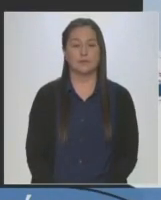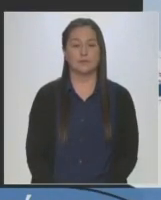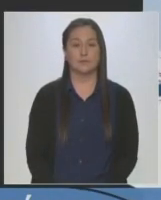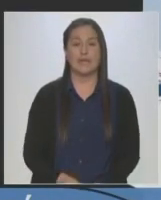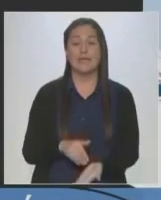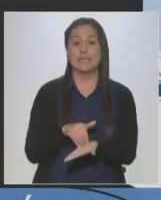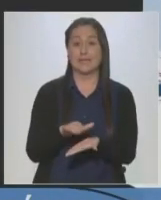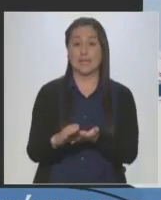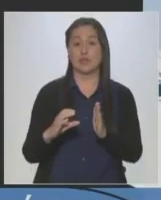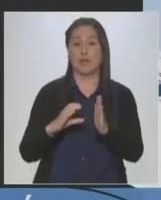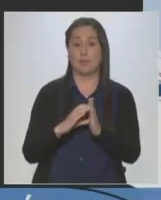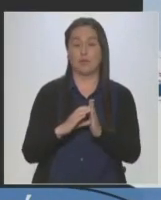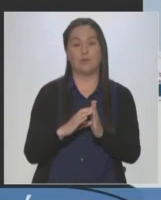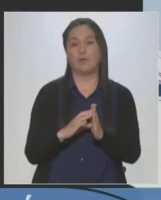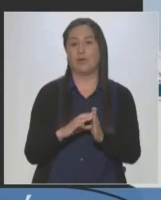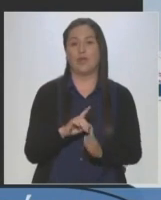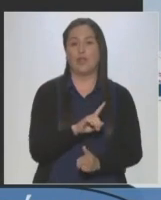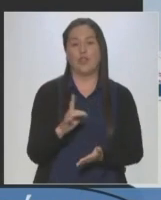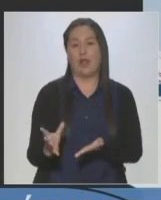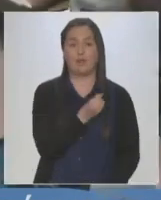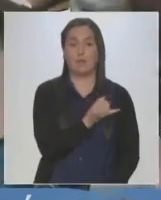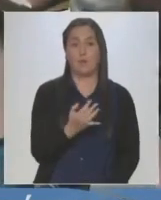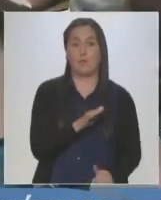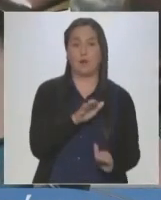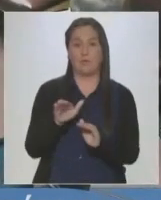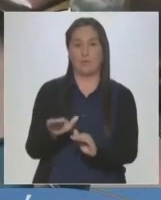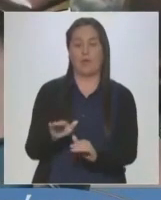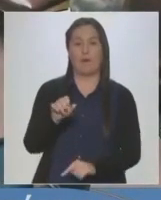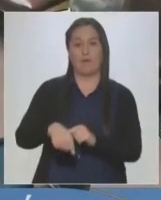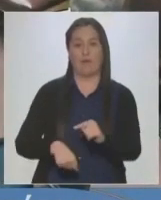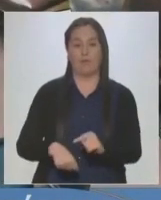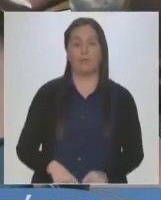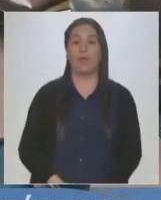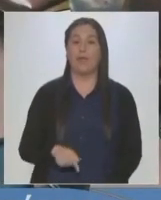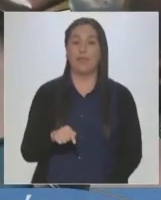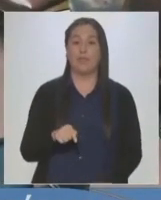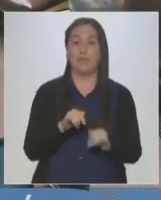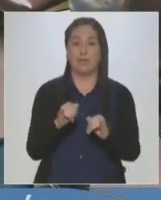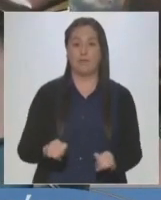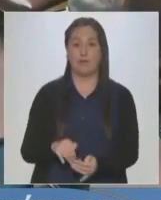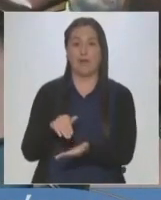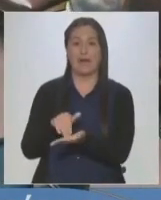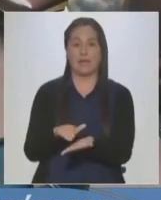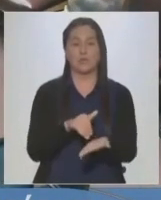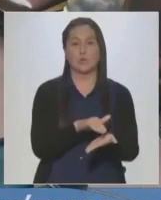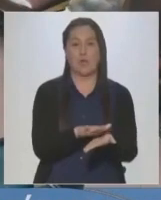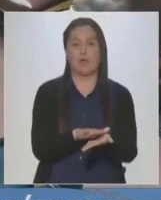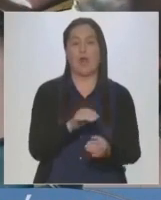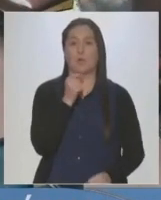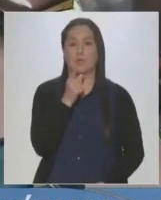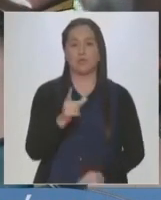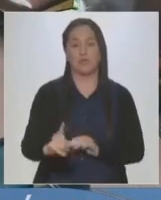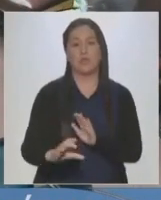Sebastião Pinheira com 24 votos a favor 18 contra e uma abstenção os promotores do impeachment todos os